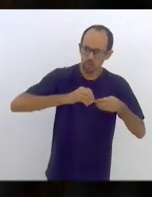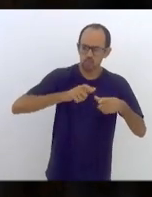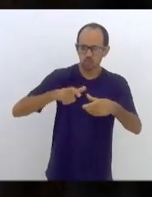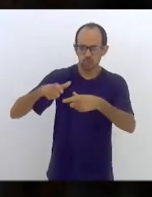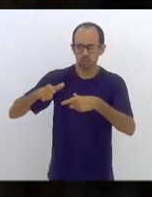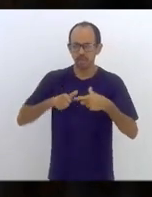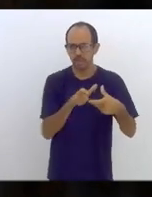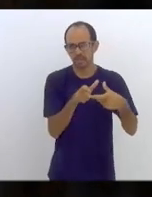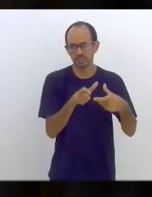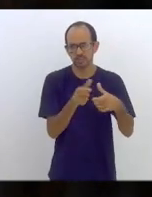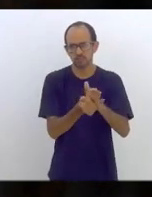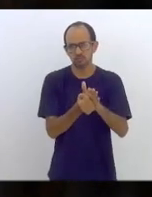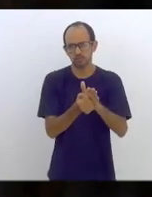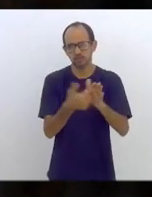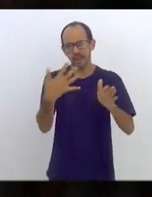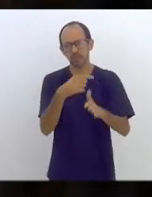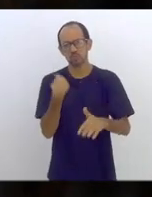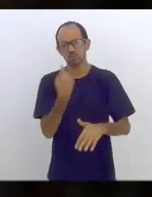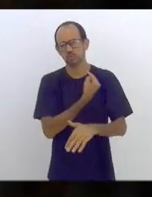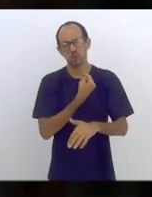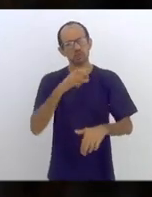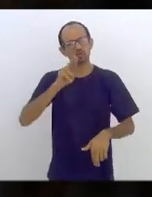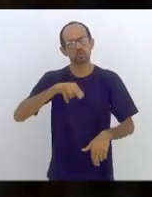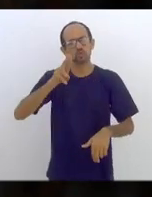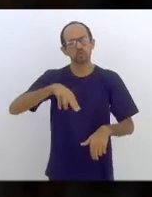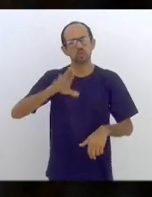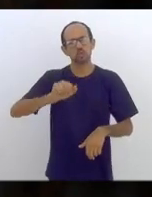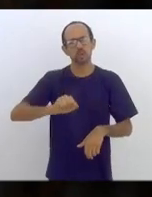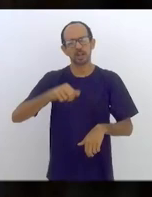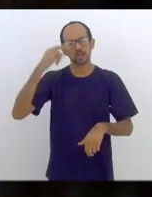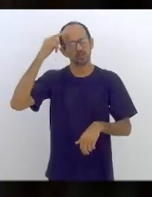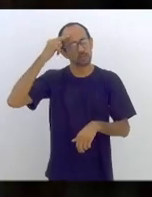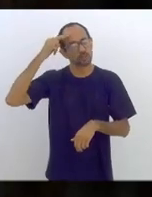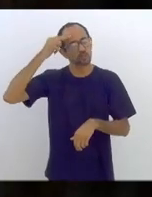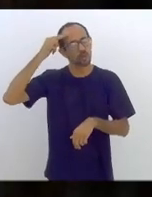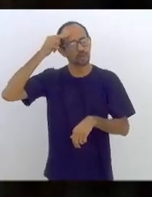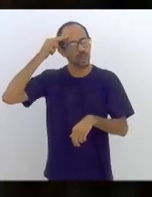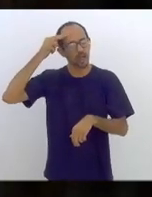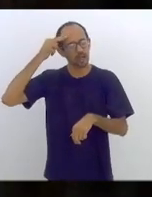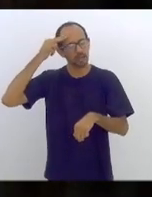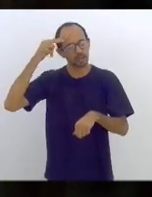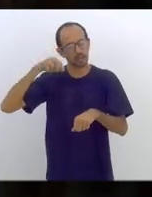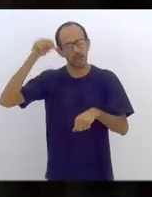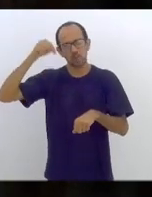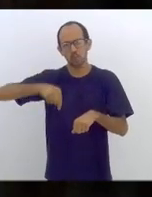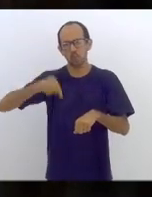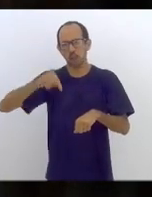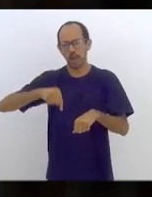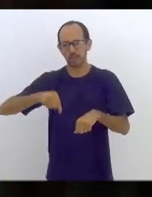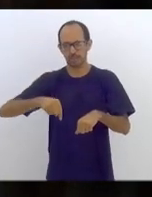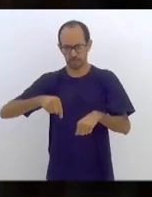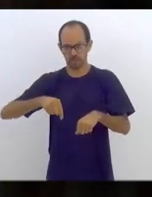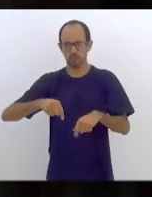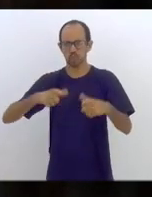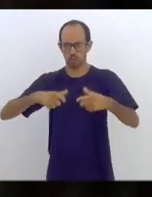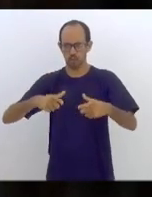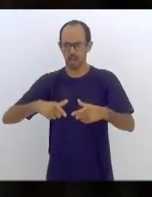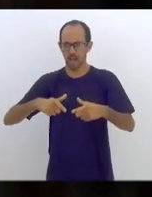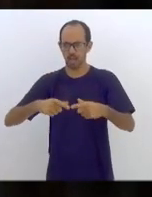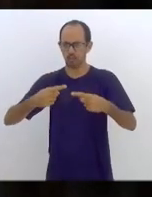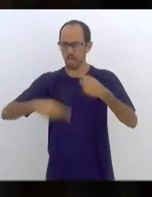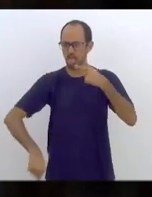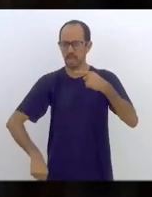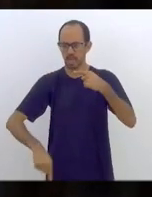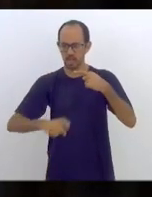Muitos de nós nunca sonhavam estar nesse ambiente que sempre nos foi negado. E esse